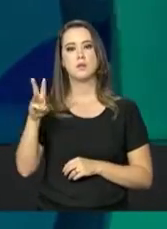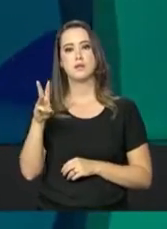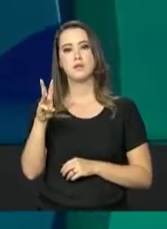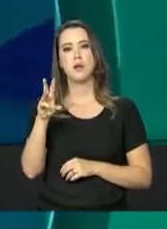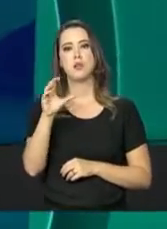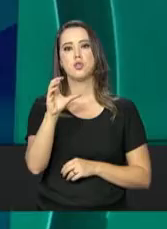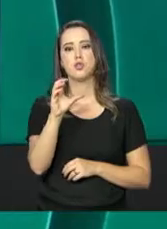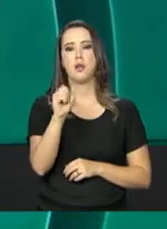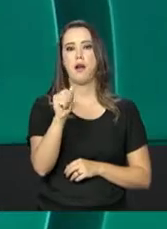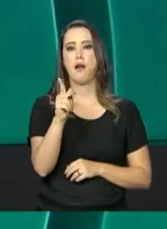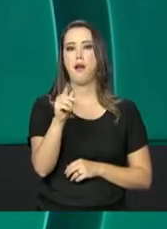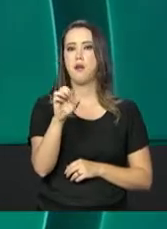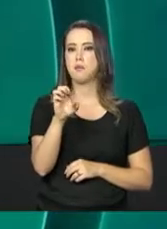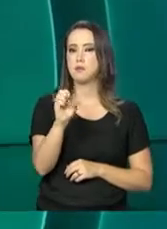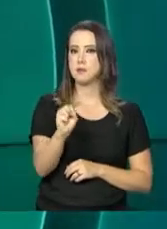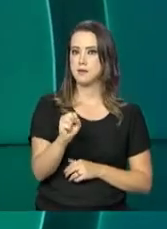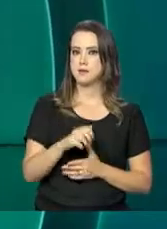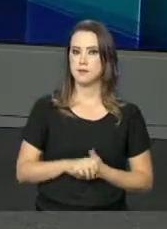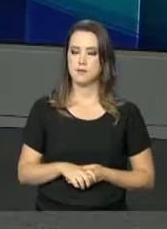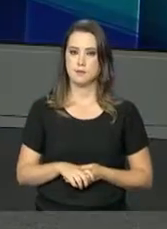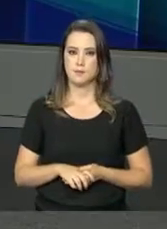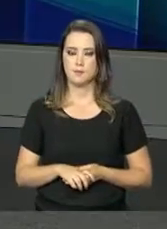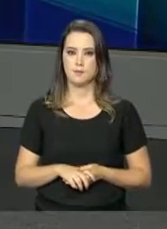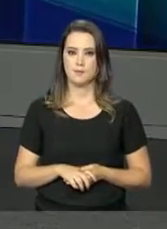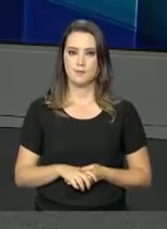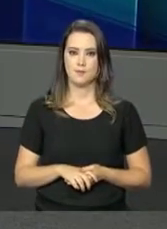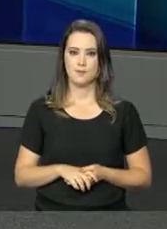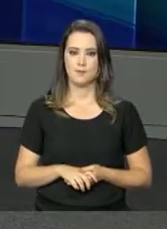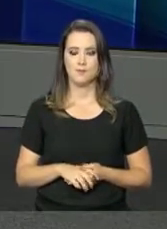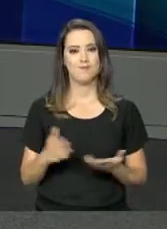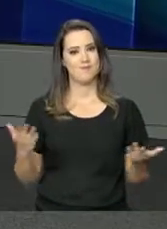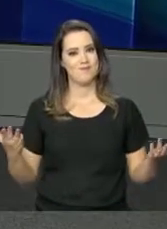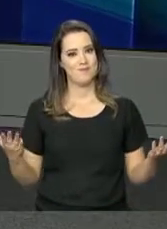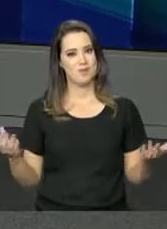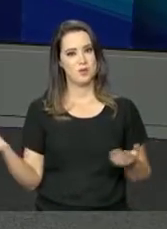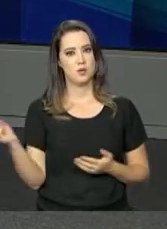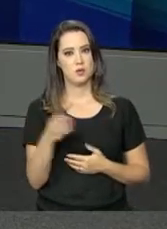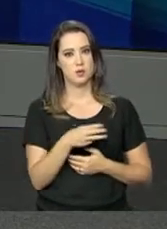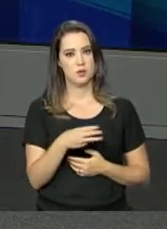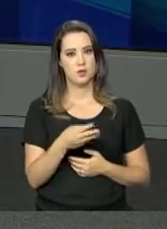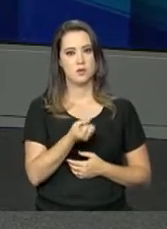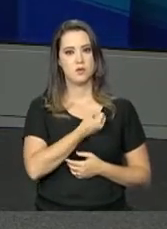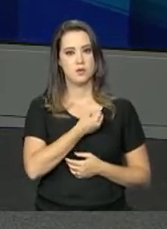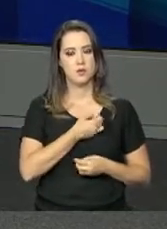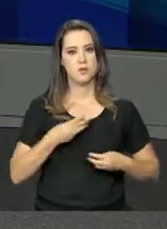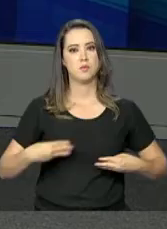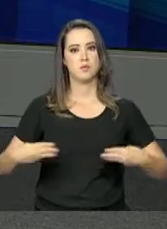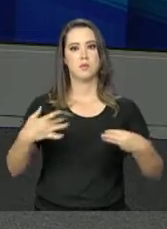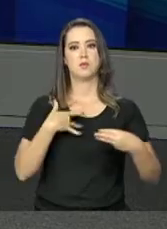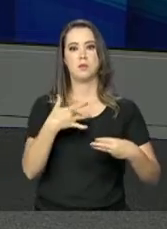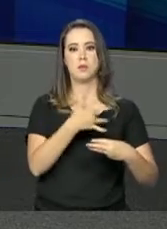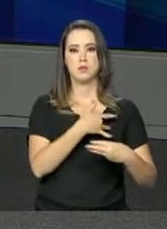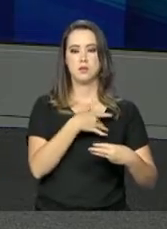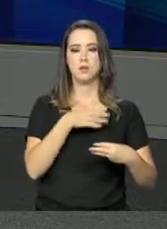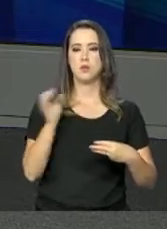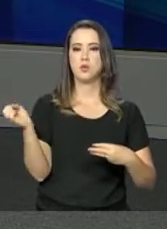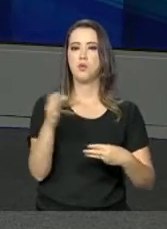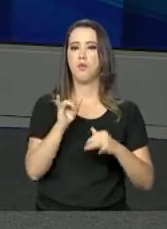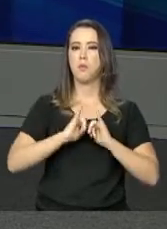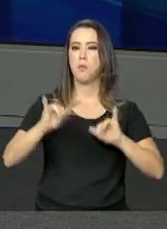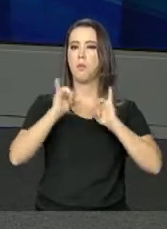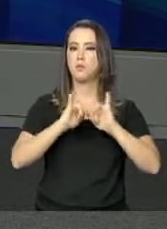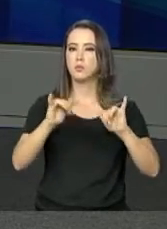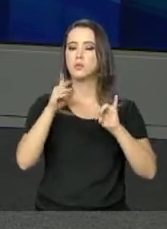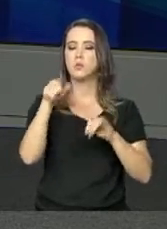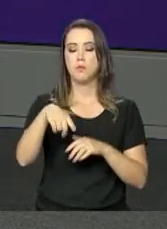capes que aparece aí no seu vídeo novos dados divulgados pelo ministério da saúde reforça a importância da